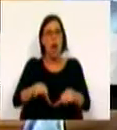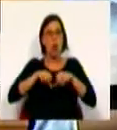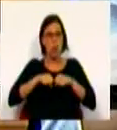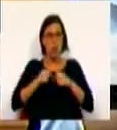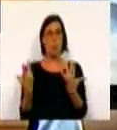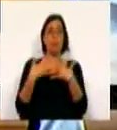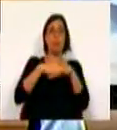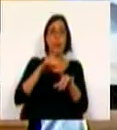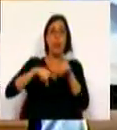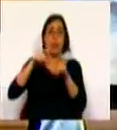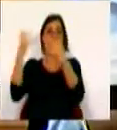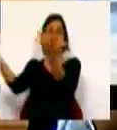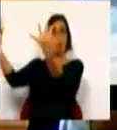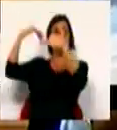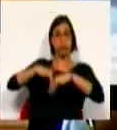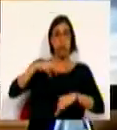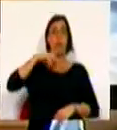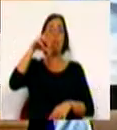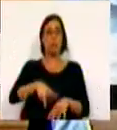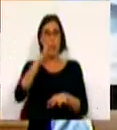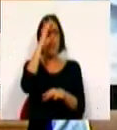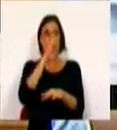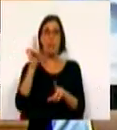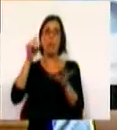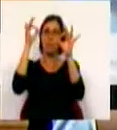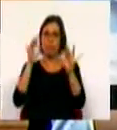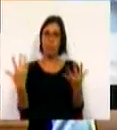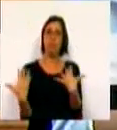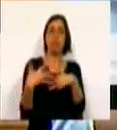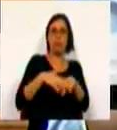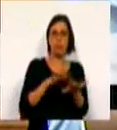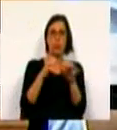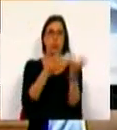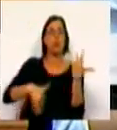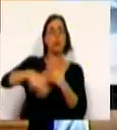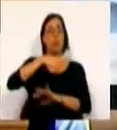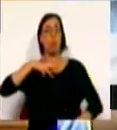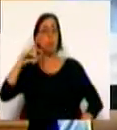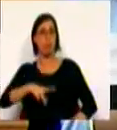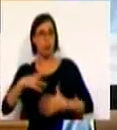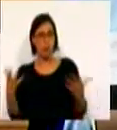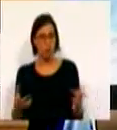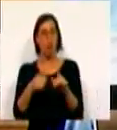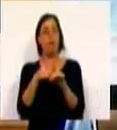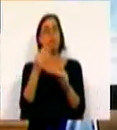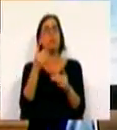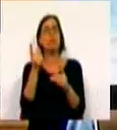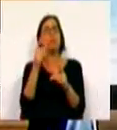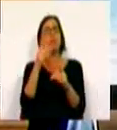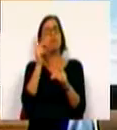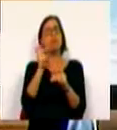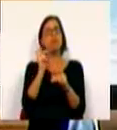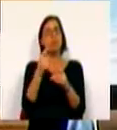e integração de refugiados em Portugal, tendo em vista a sua plena integração na sociedade portuguesa, sobre a comemoração da década